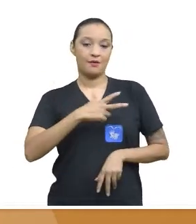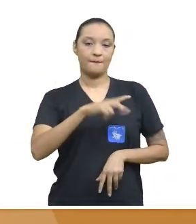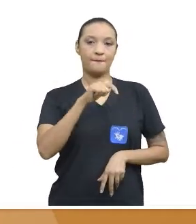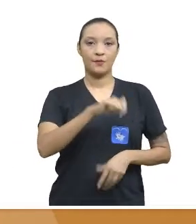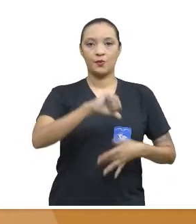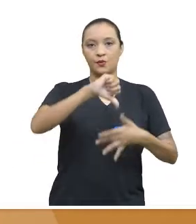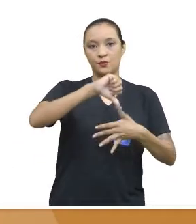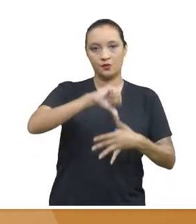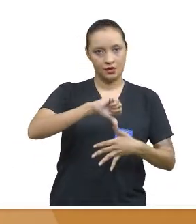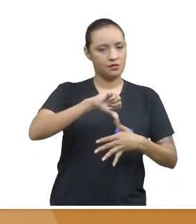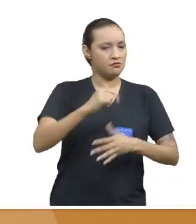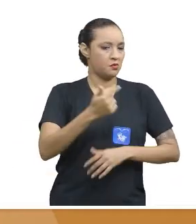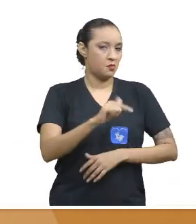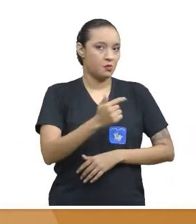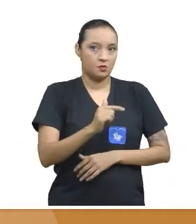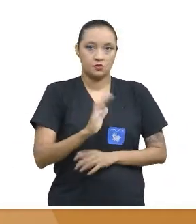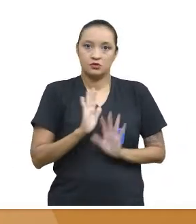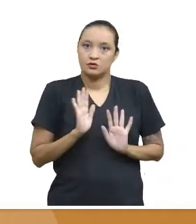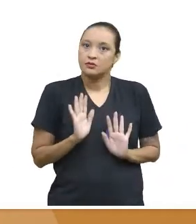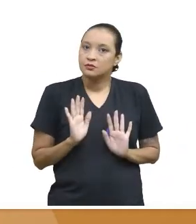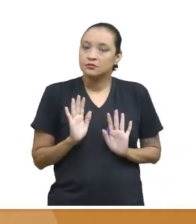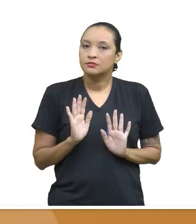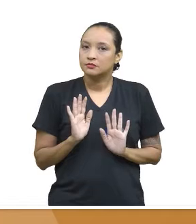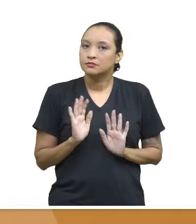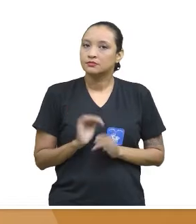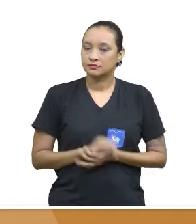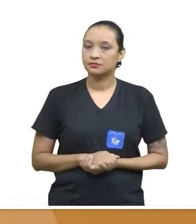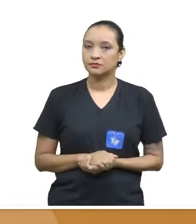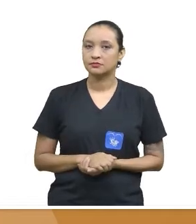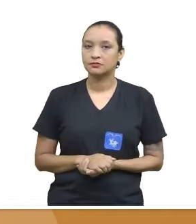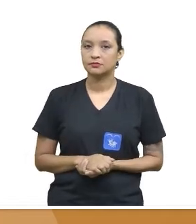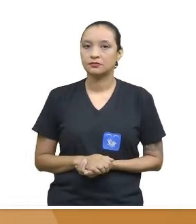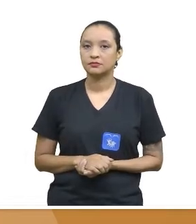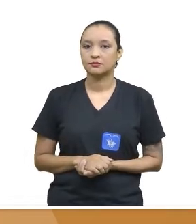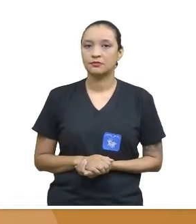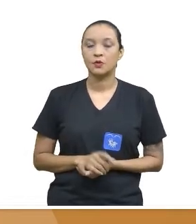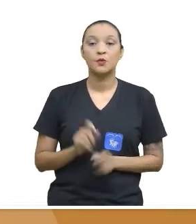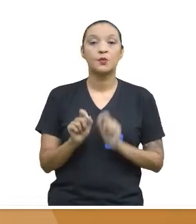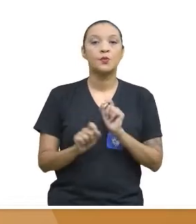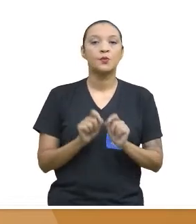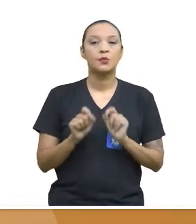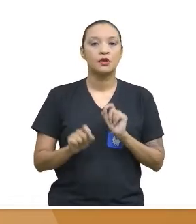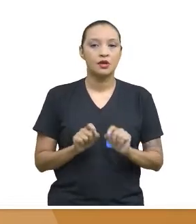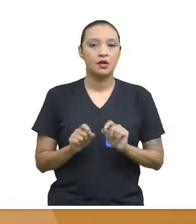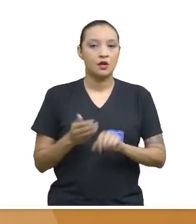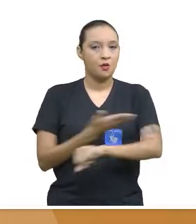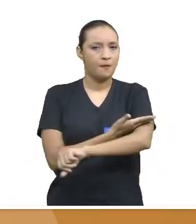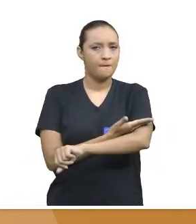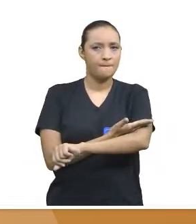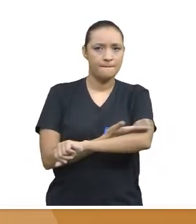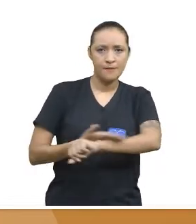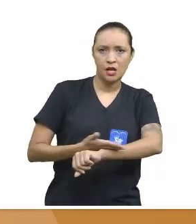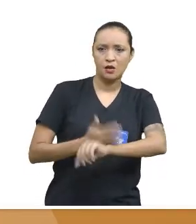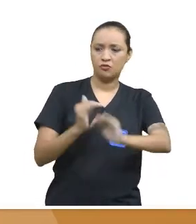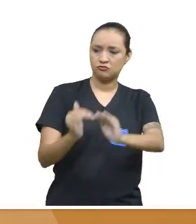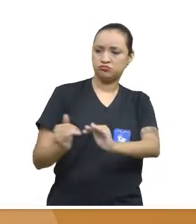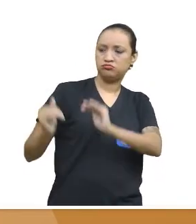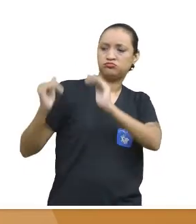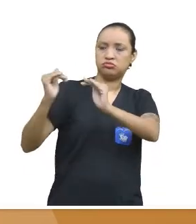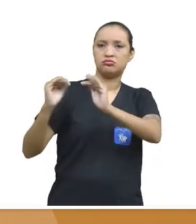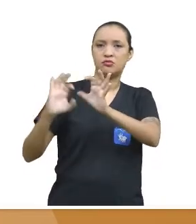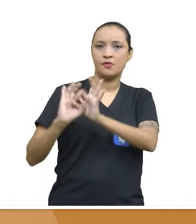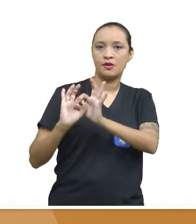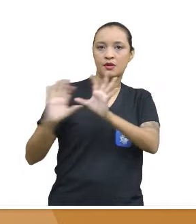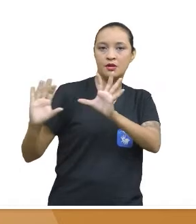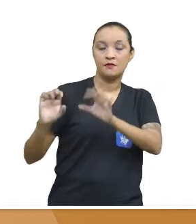era pouco observado. Não existe na América Colonial Portuguesa. O que tem é a supremacia dos brancos. Quem é branco é livre. E